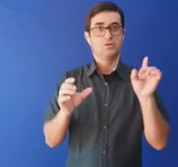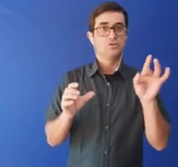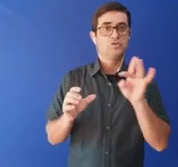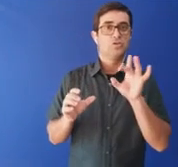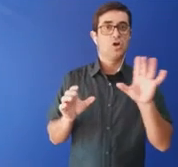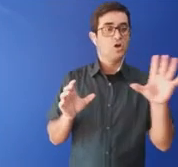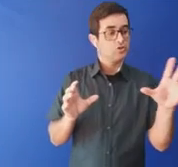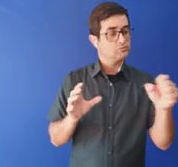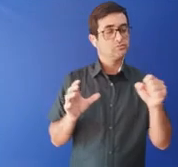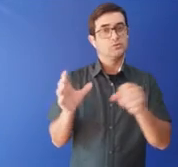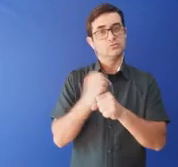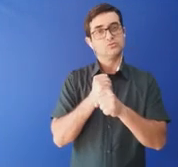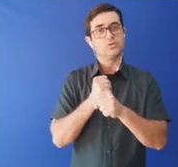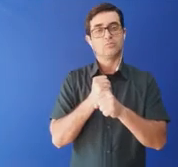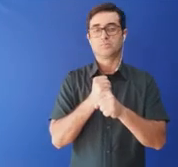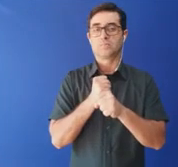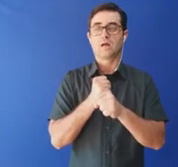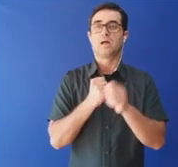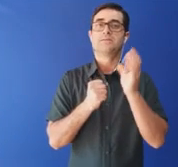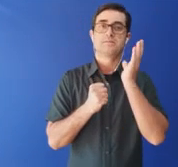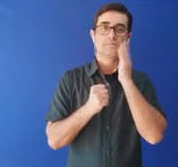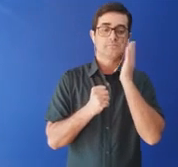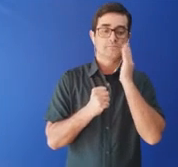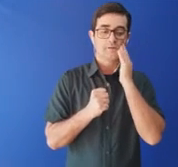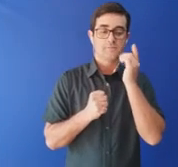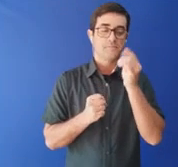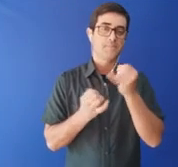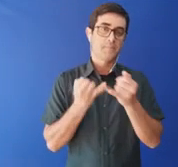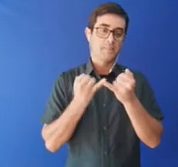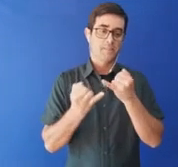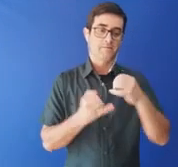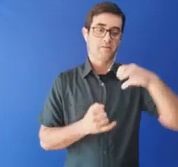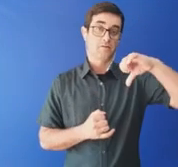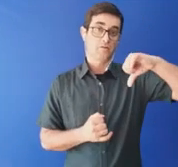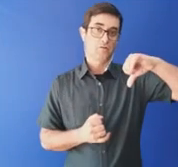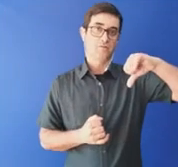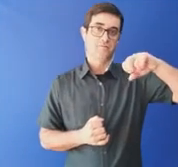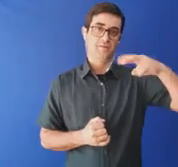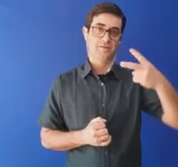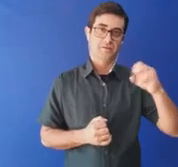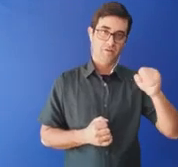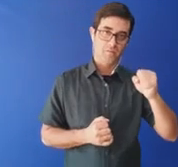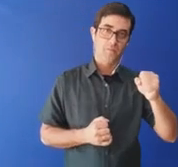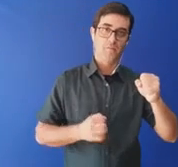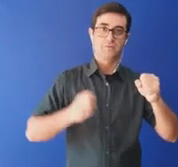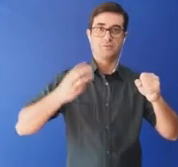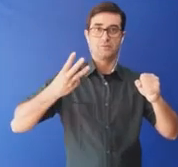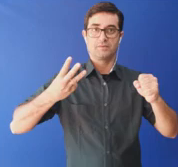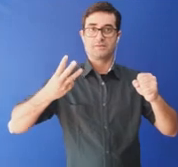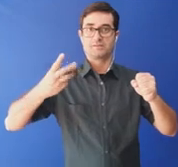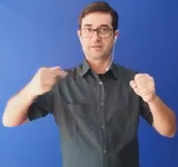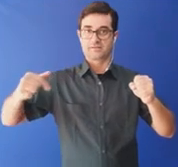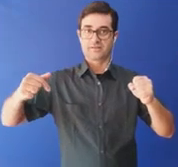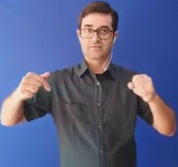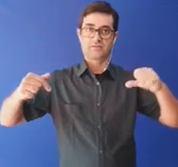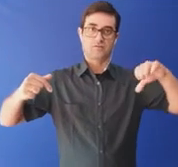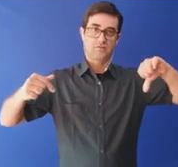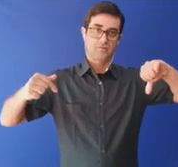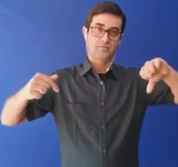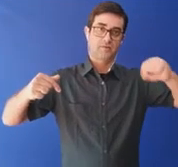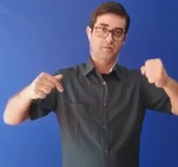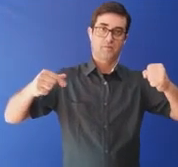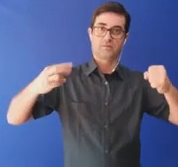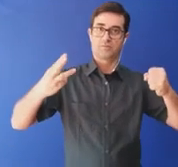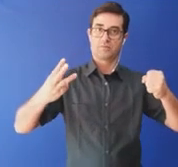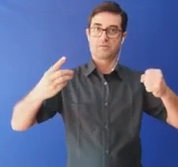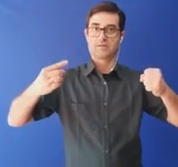aproximadamente o comprimento de ligação. Então, por exemplo, se eu pegar aqui 98 com 37, né? Vou